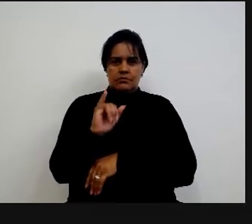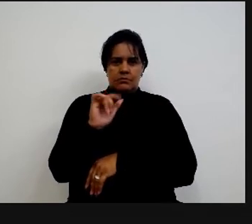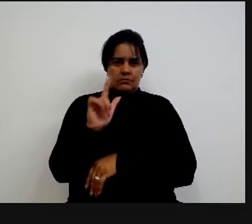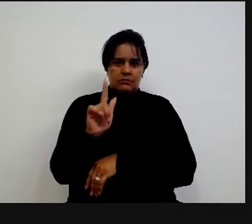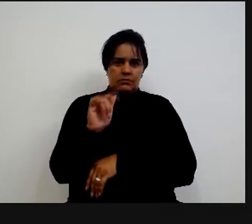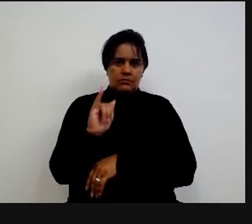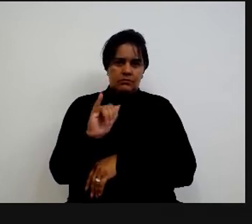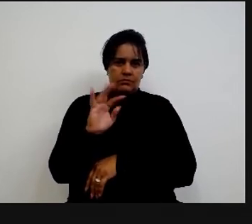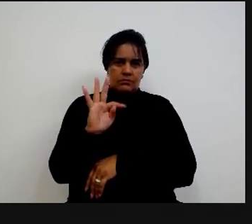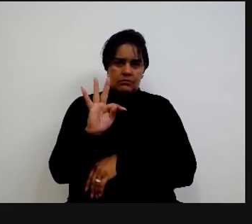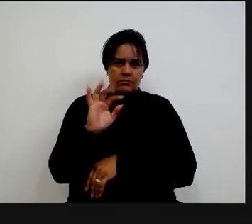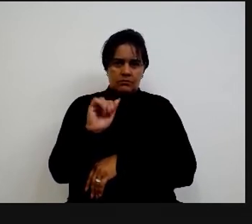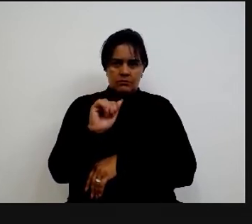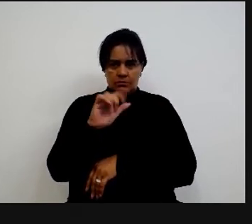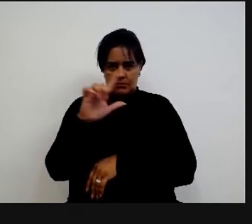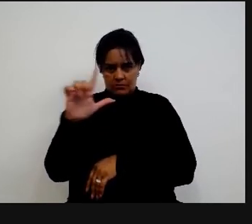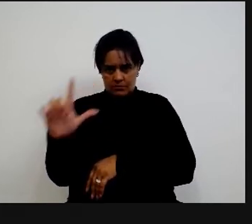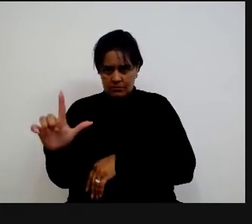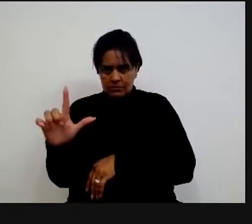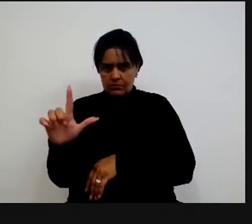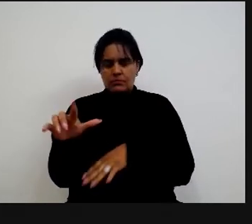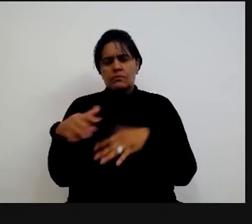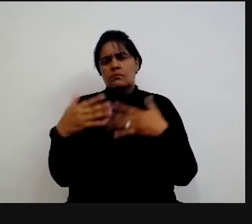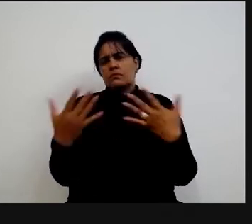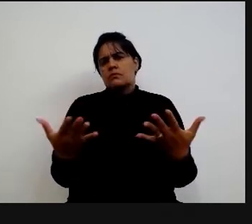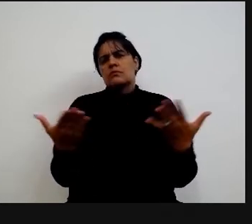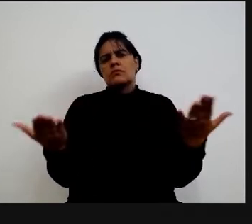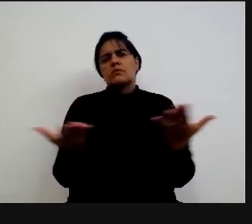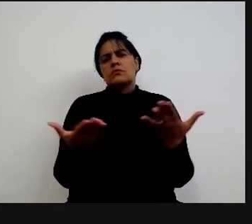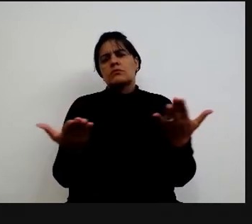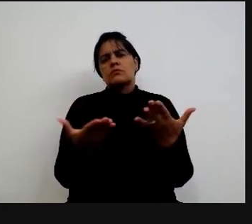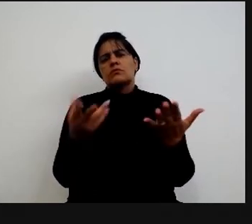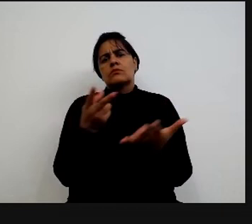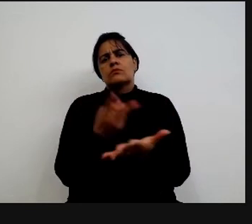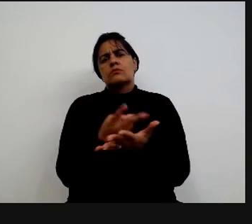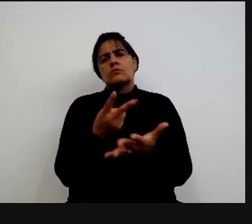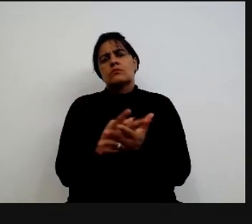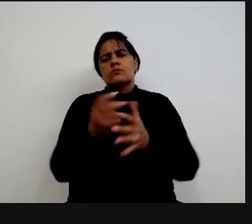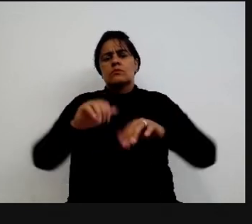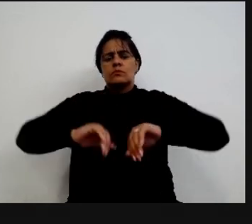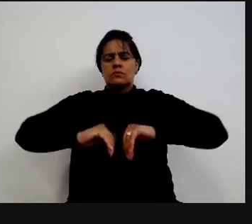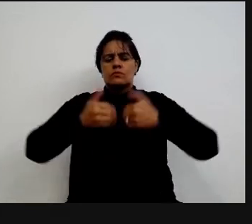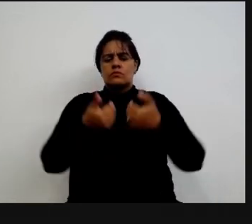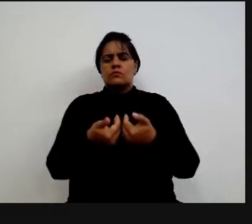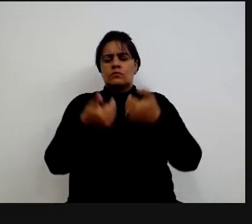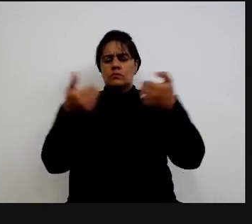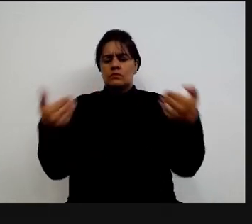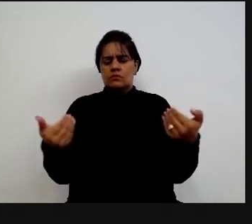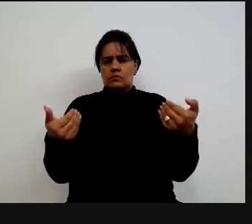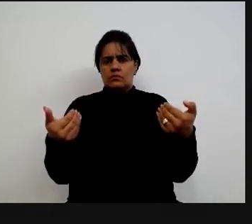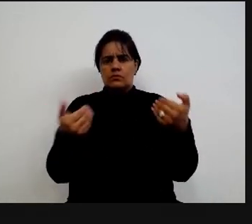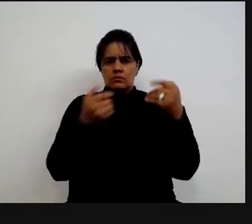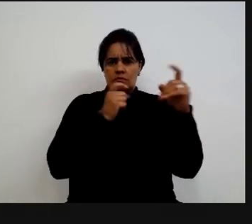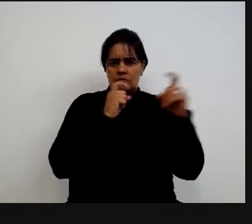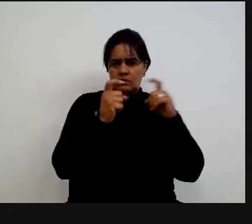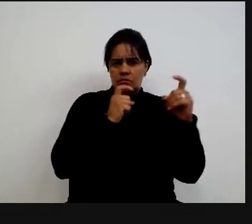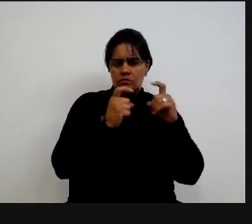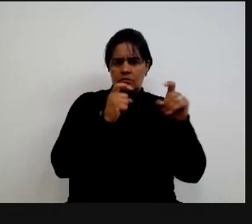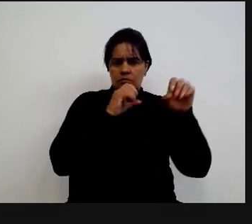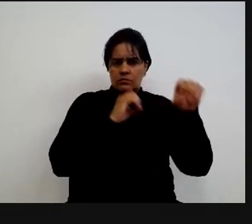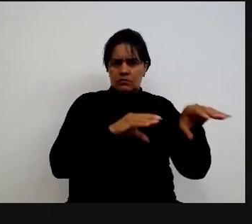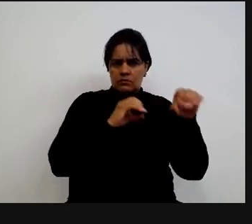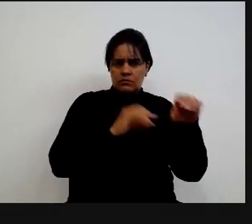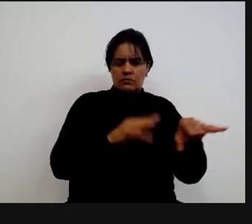né? Qual o sentido de se manter hoje uma separação administrativa para a educação